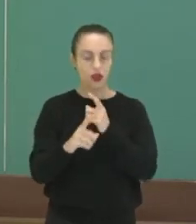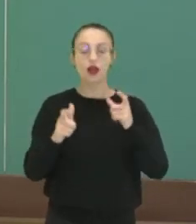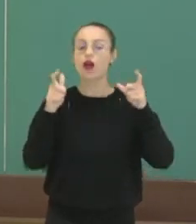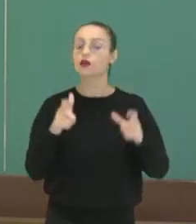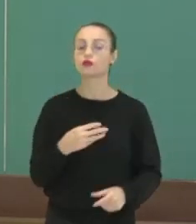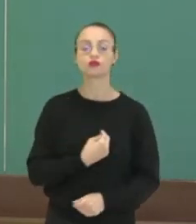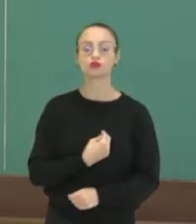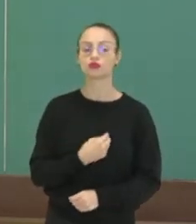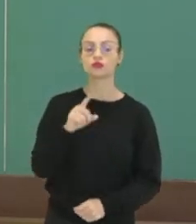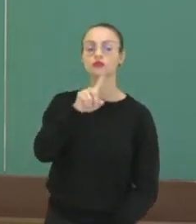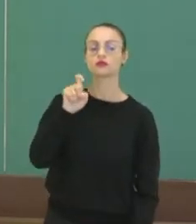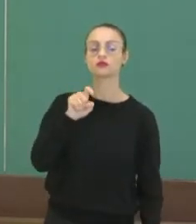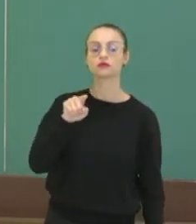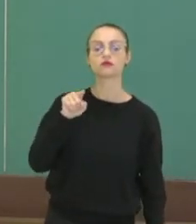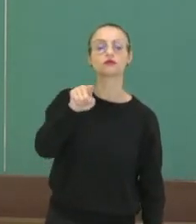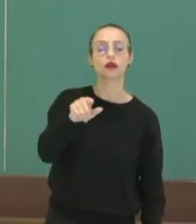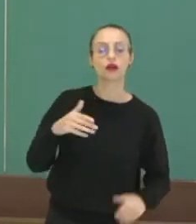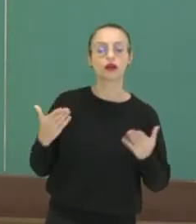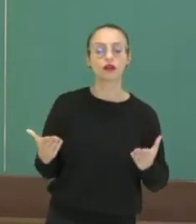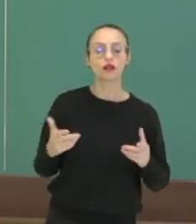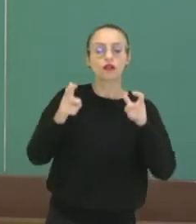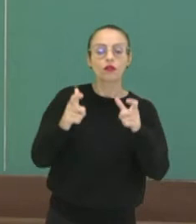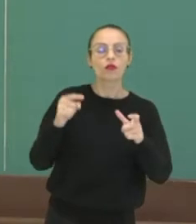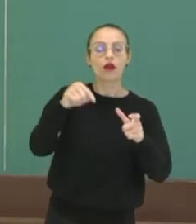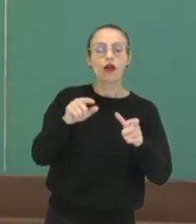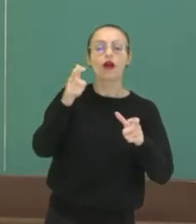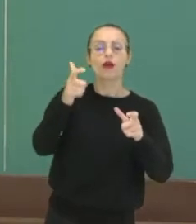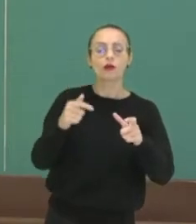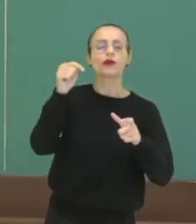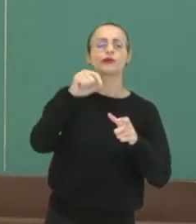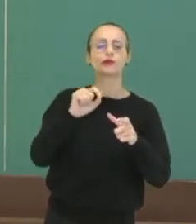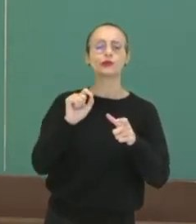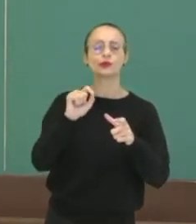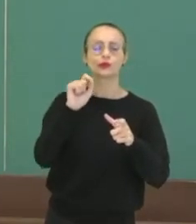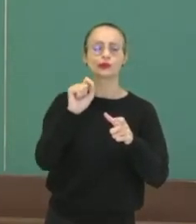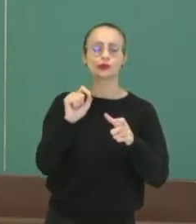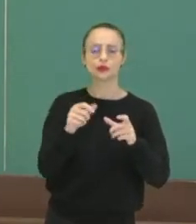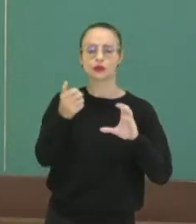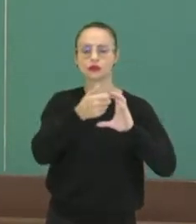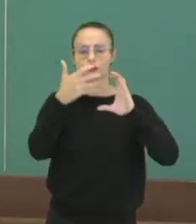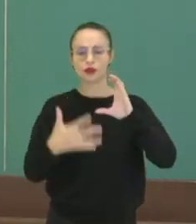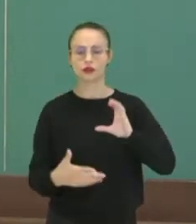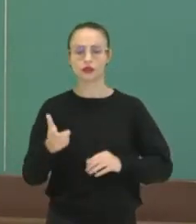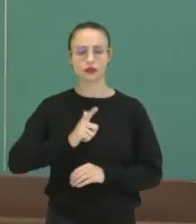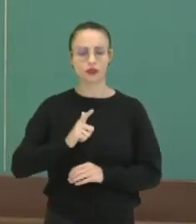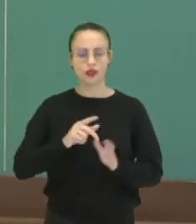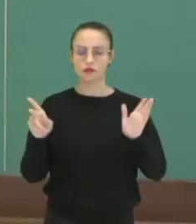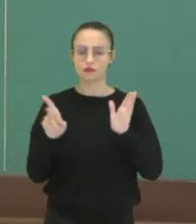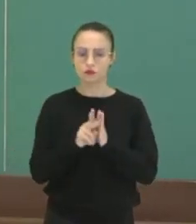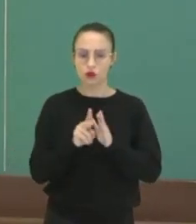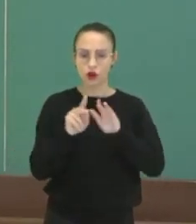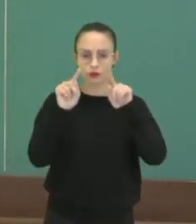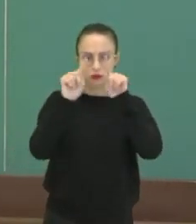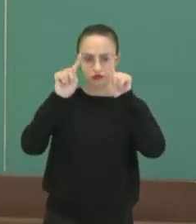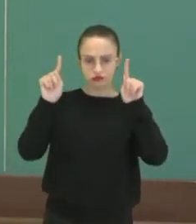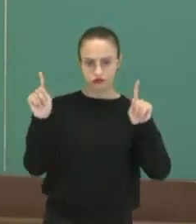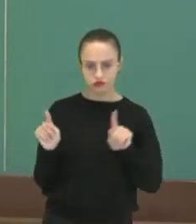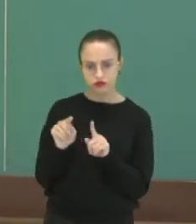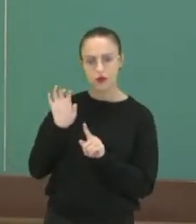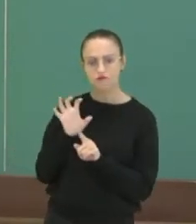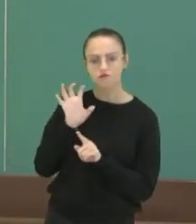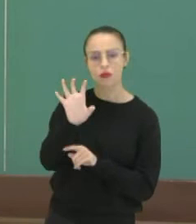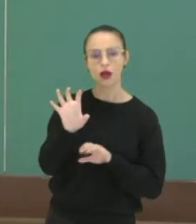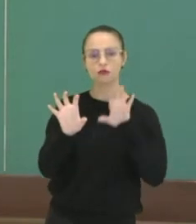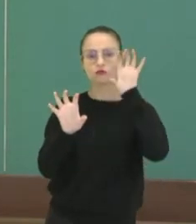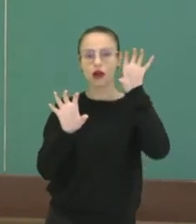está este ponto? Que características ele tem ali que delimitam ele, que estabelecem uma divisão em